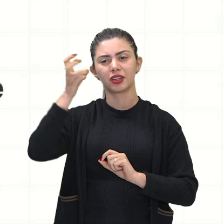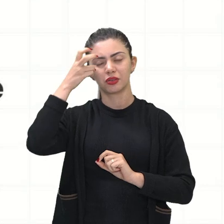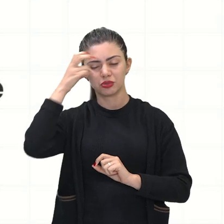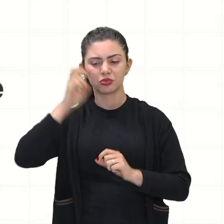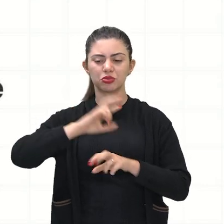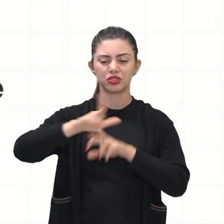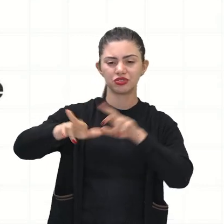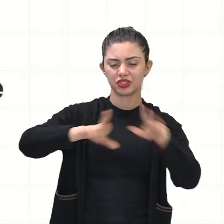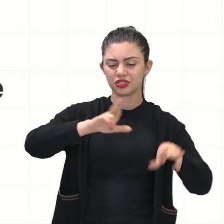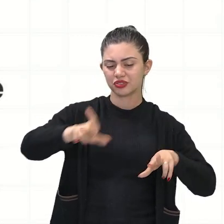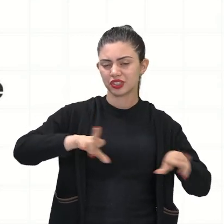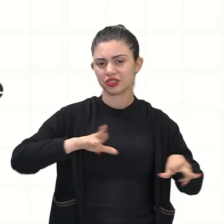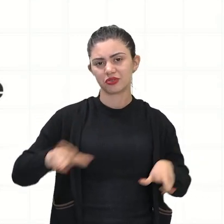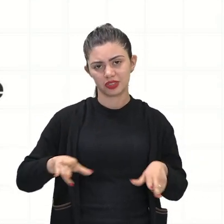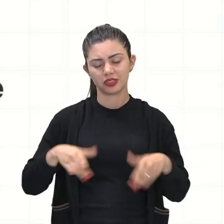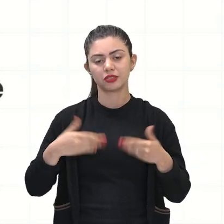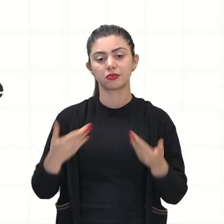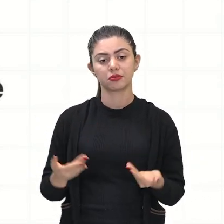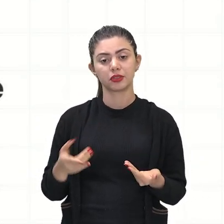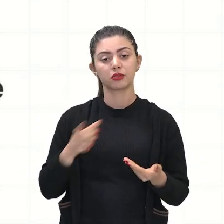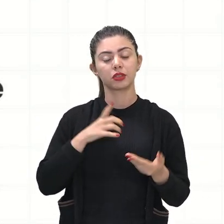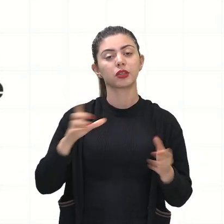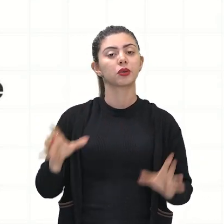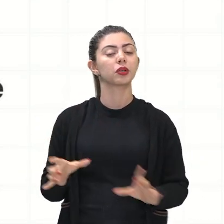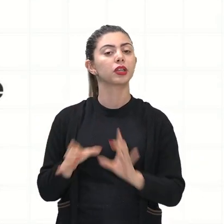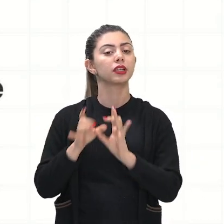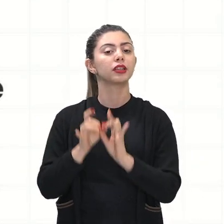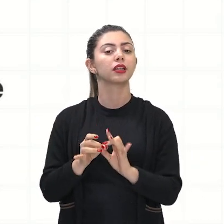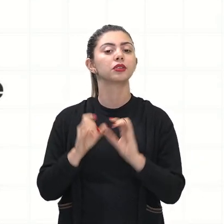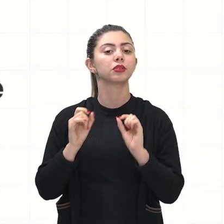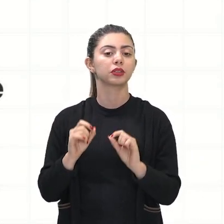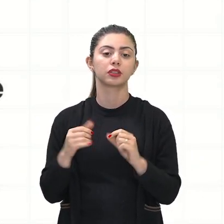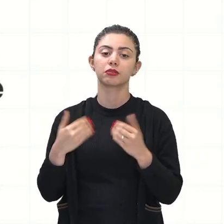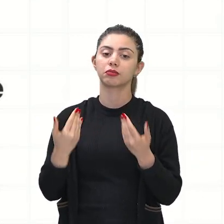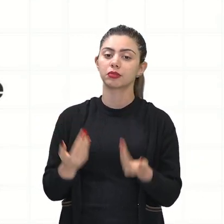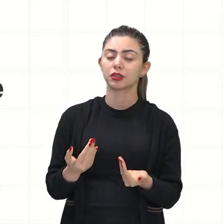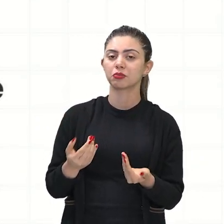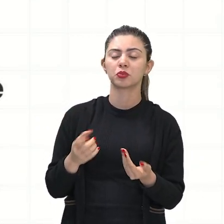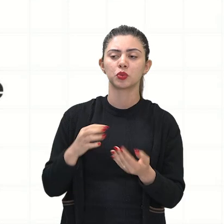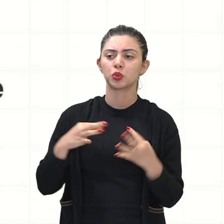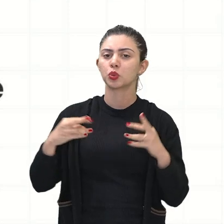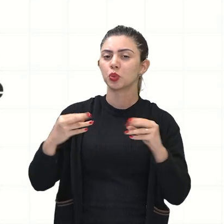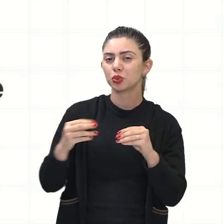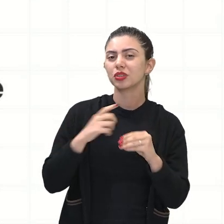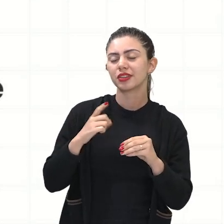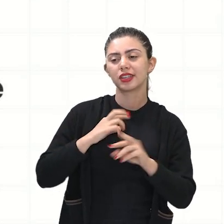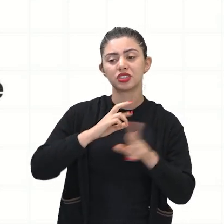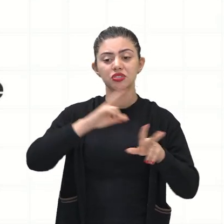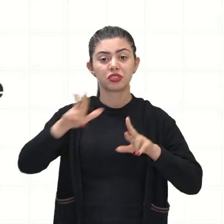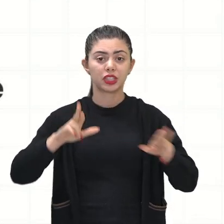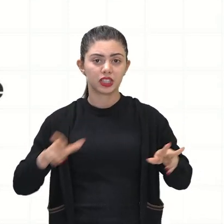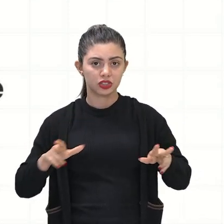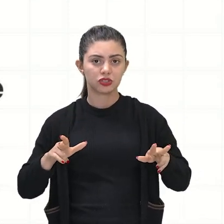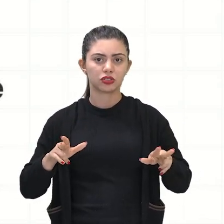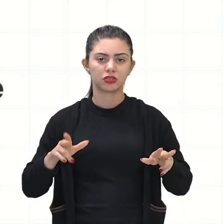diversidade. Mas junto com a diversidade, toda a diversidade, tudo que é diferente,